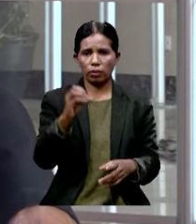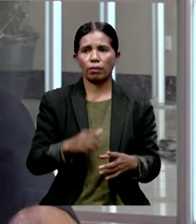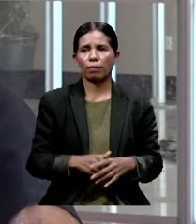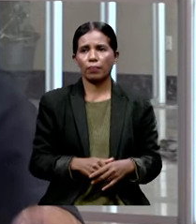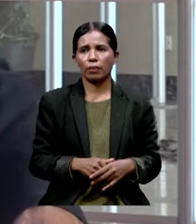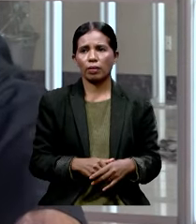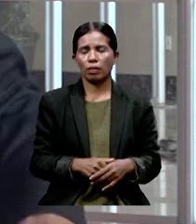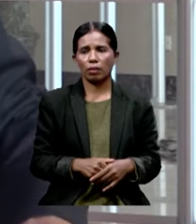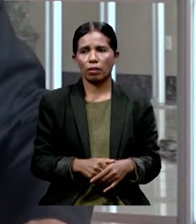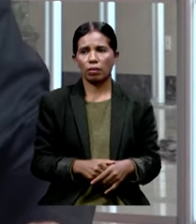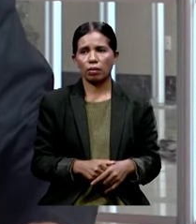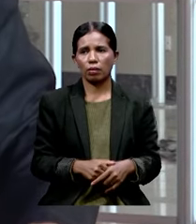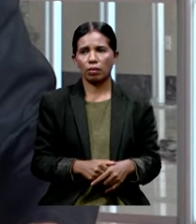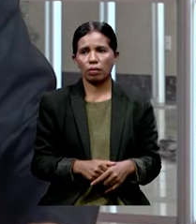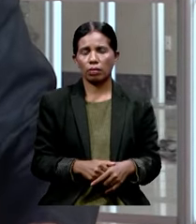Hein?